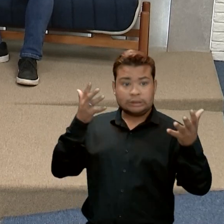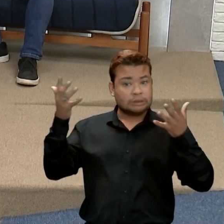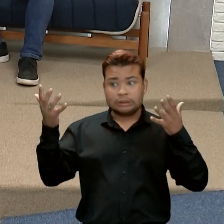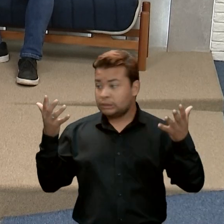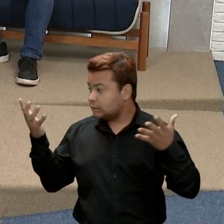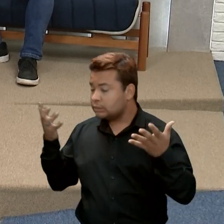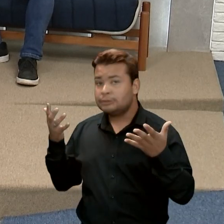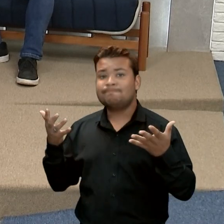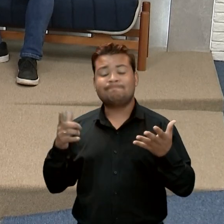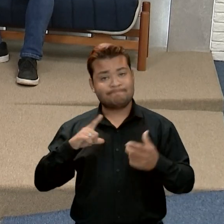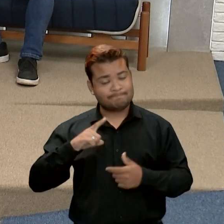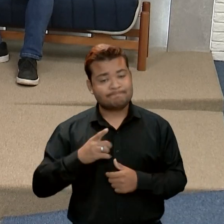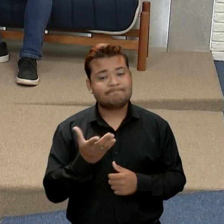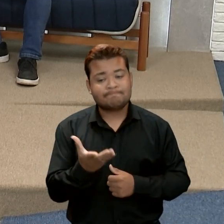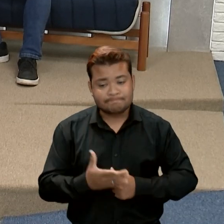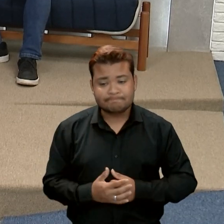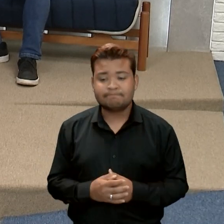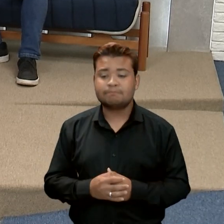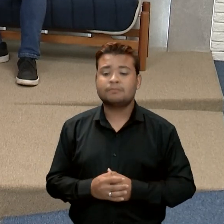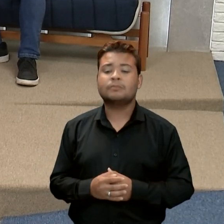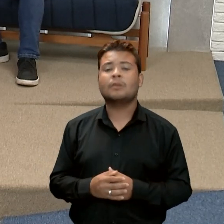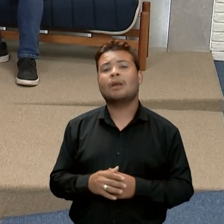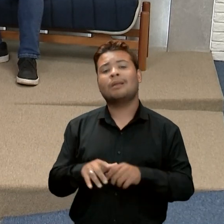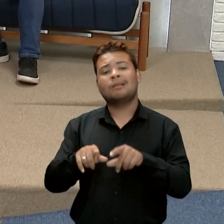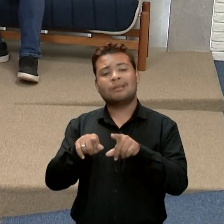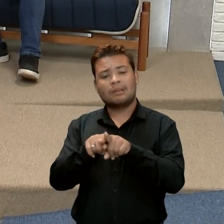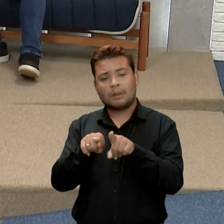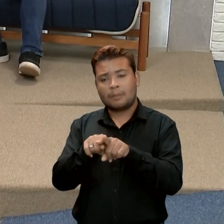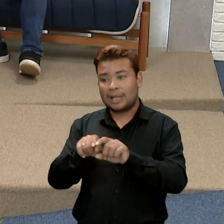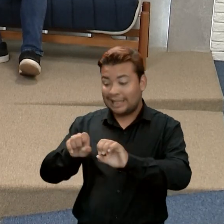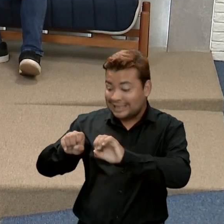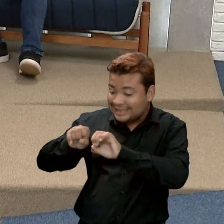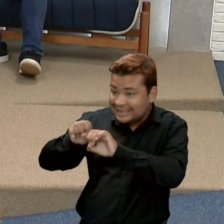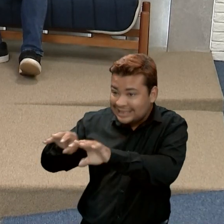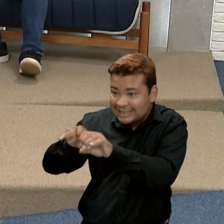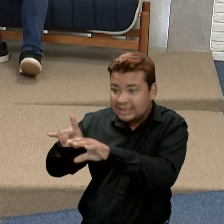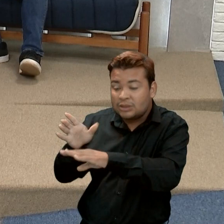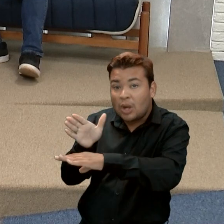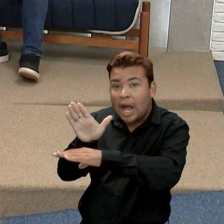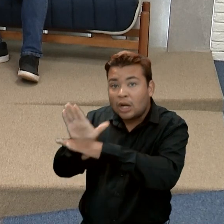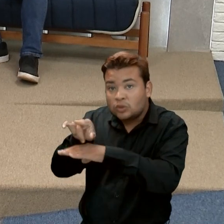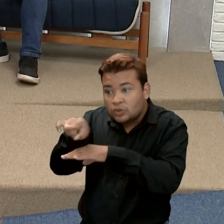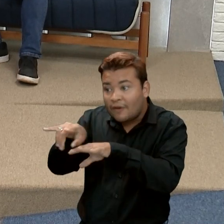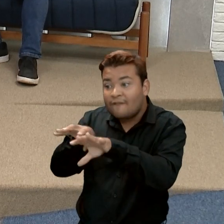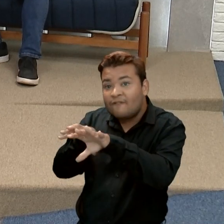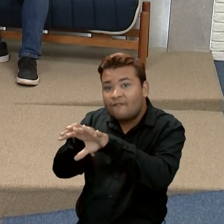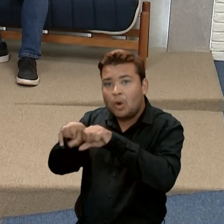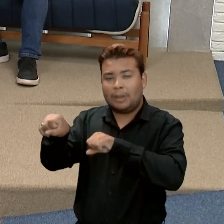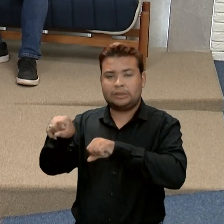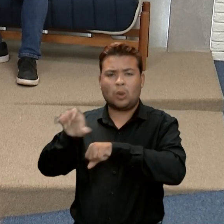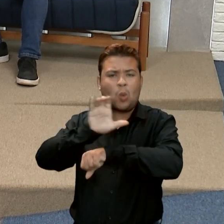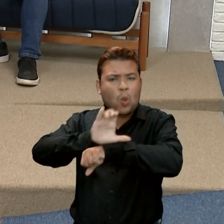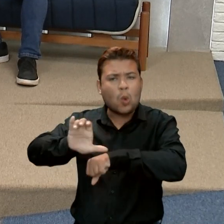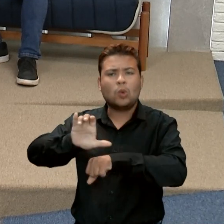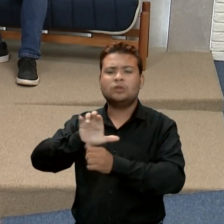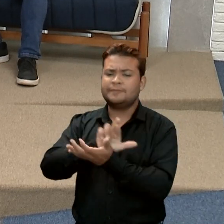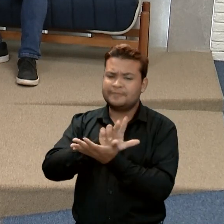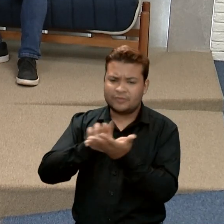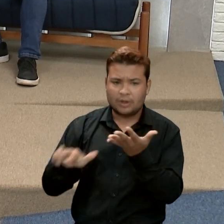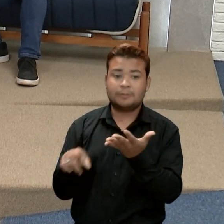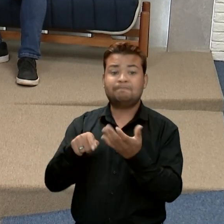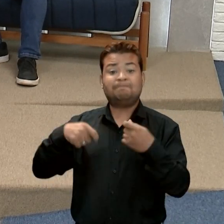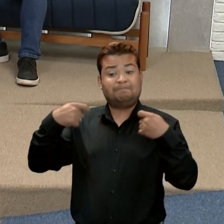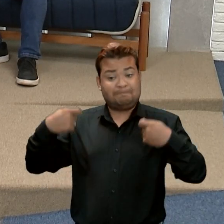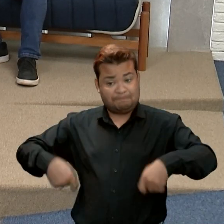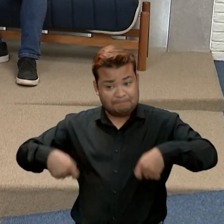mesmo tudo. E a formação, ela está muito necessária nesse processo, né? Necessário correr atrás,